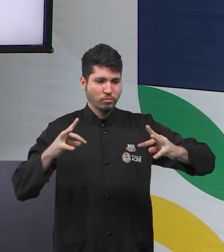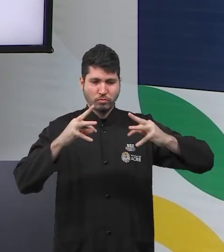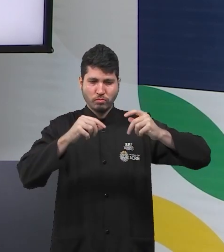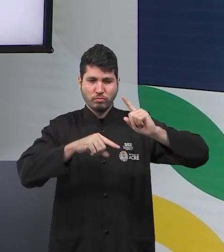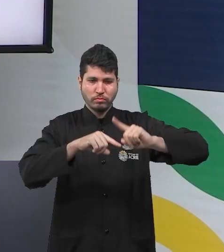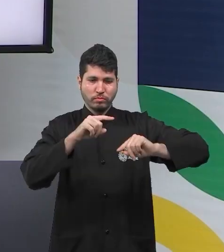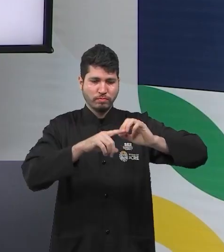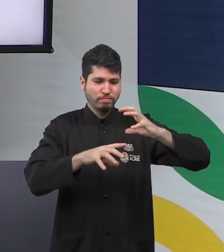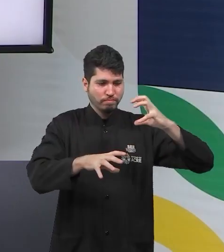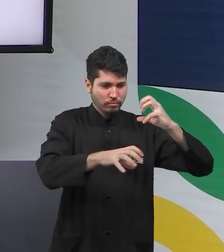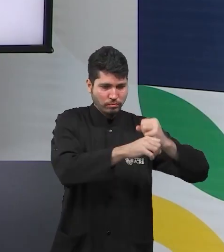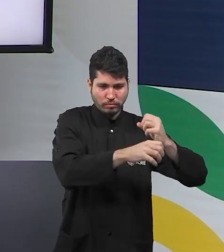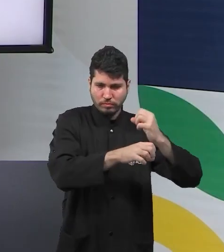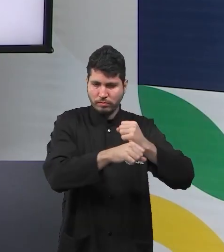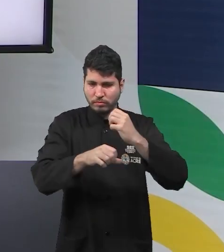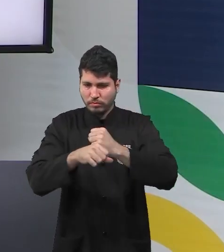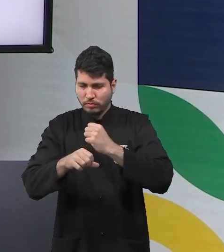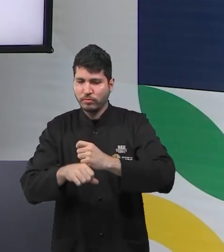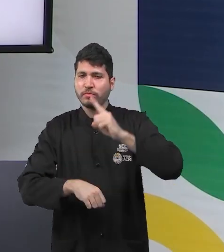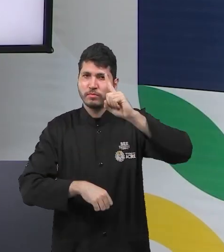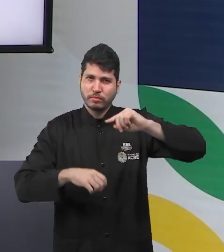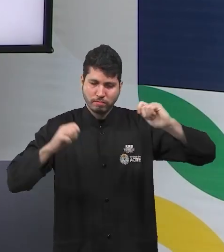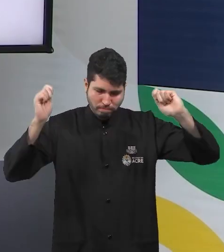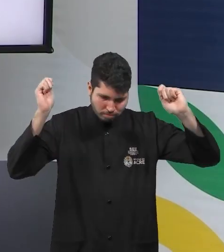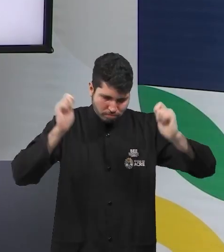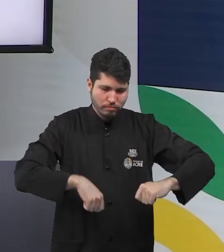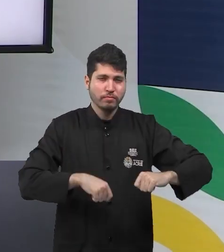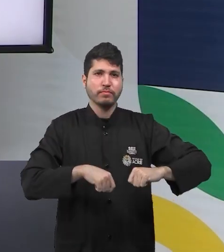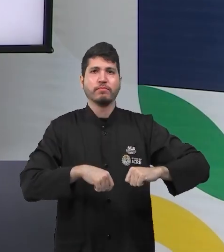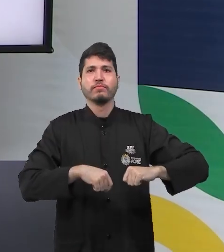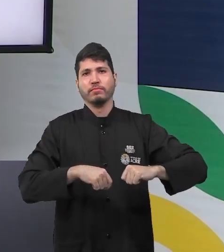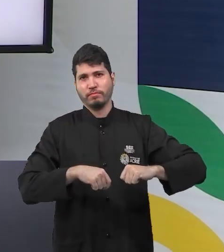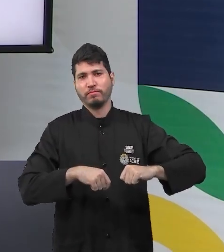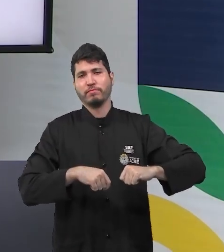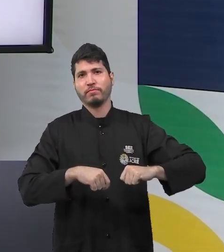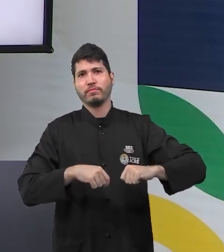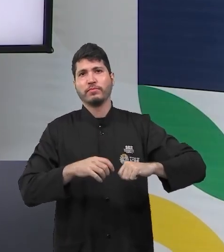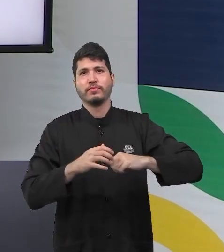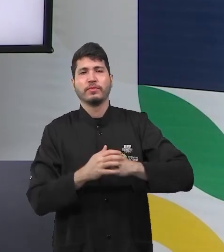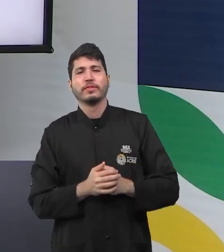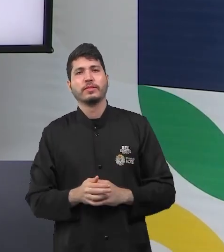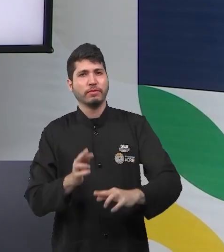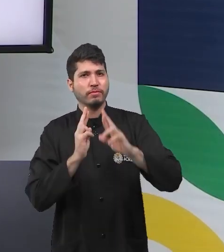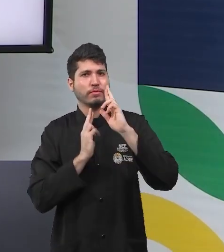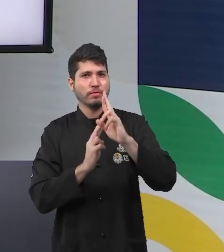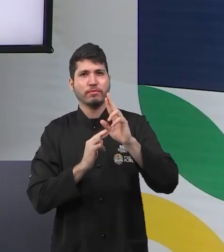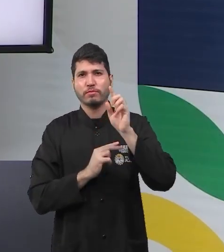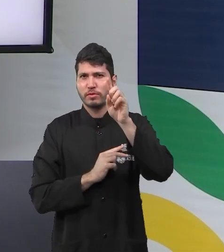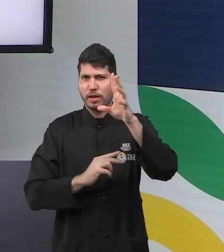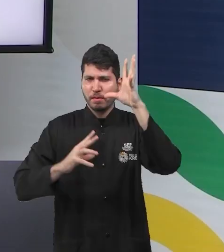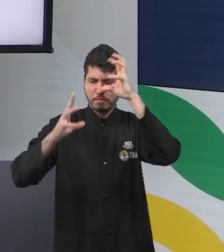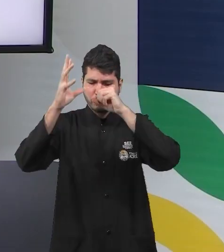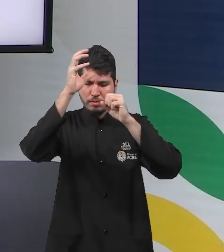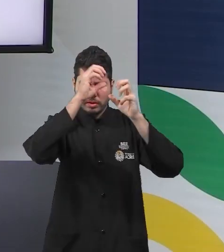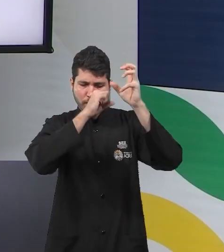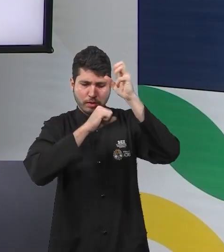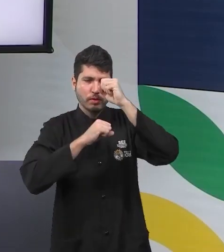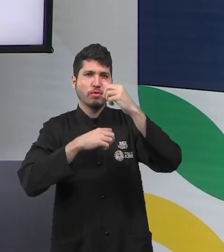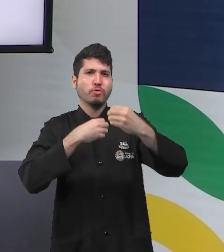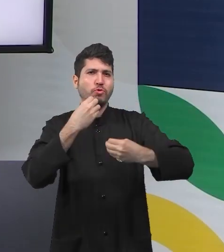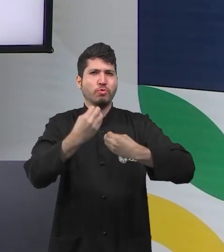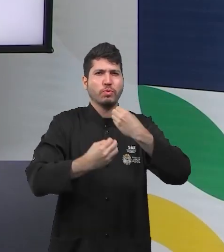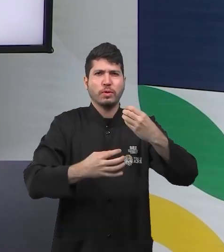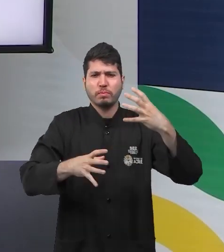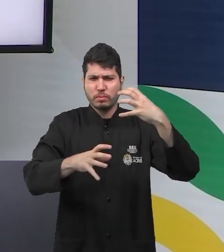formação geral básica. Espero que você tenha um bom aprendizado. Vamos prestar atenção aos exemplos,